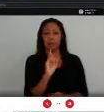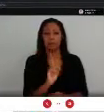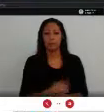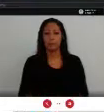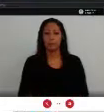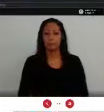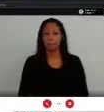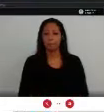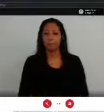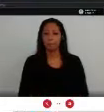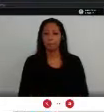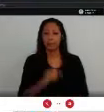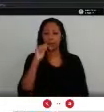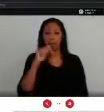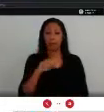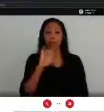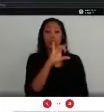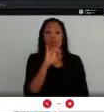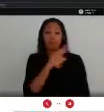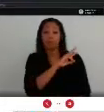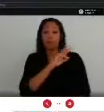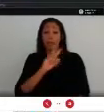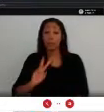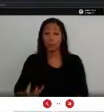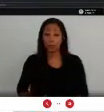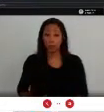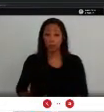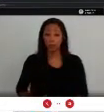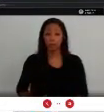Aqui na minha tela só aparecem os vereadores, aí o plenário não.